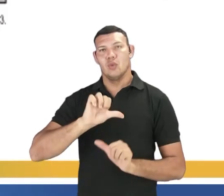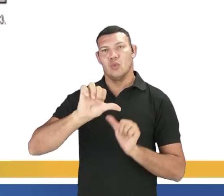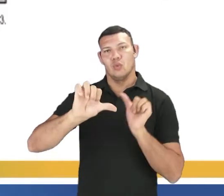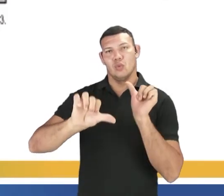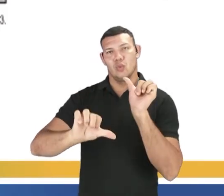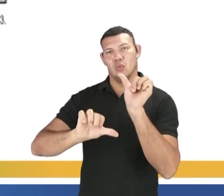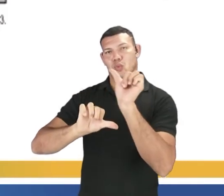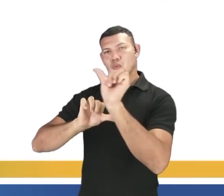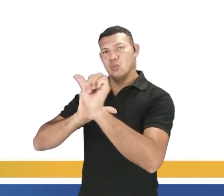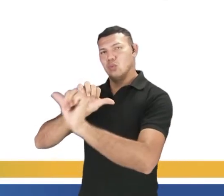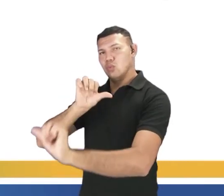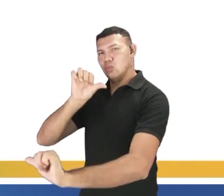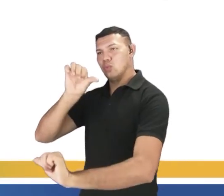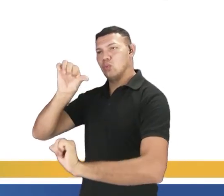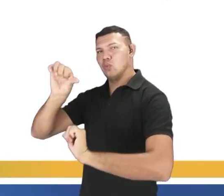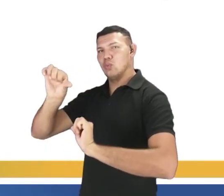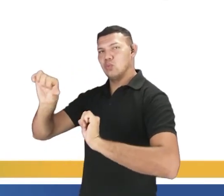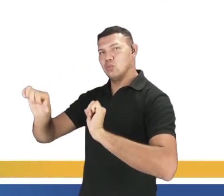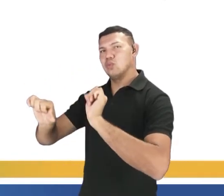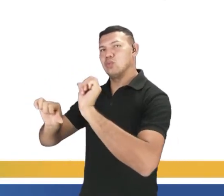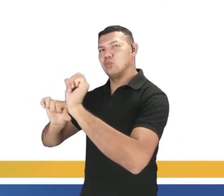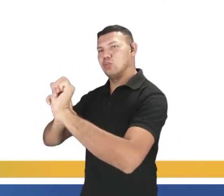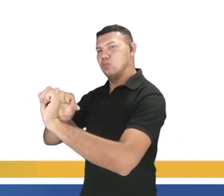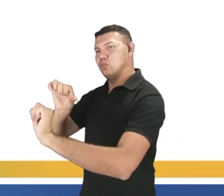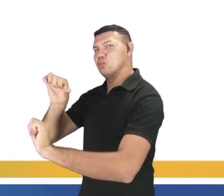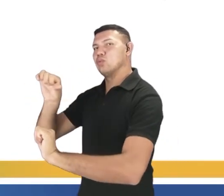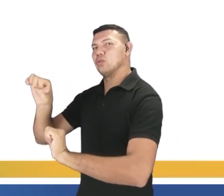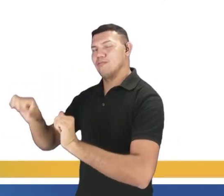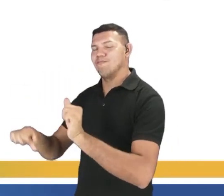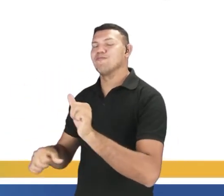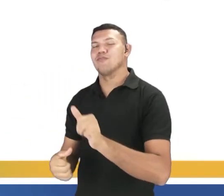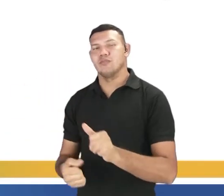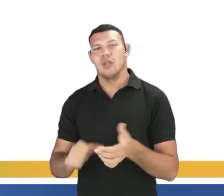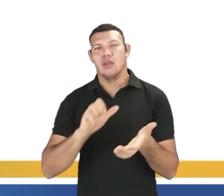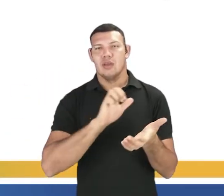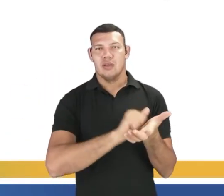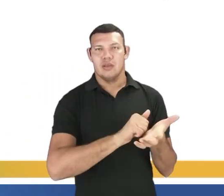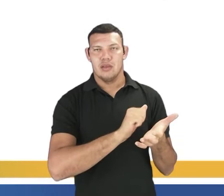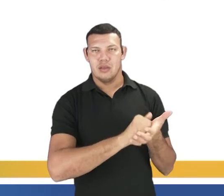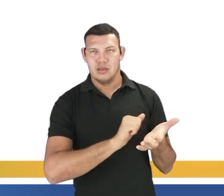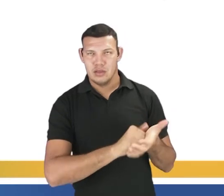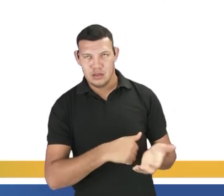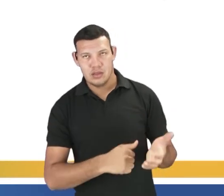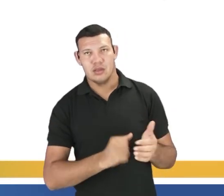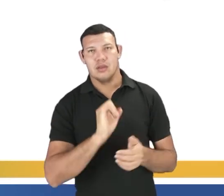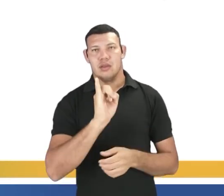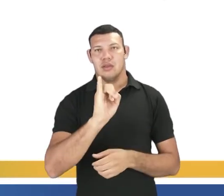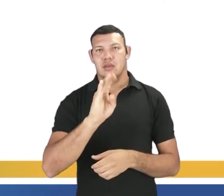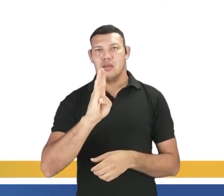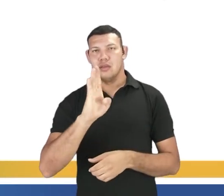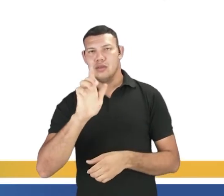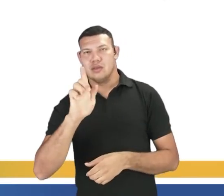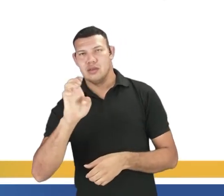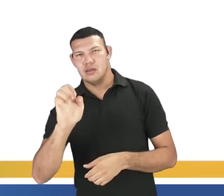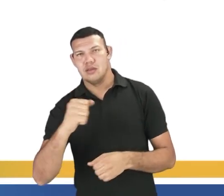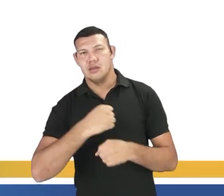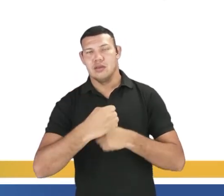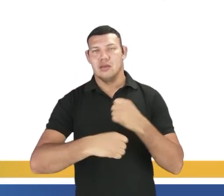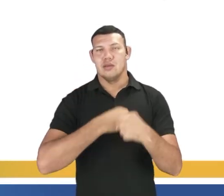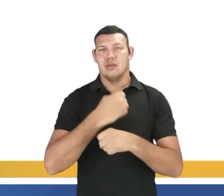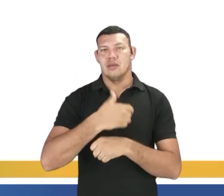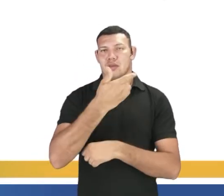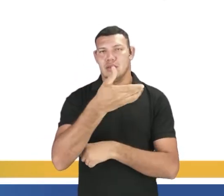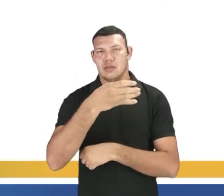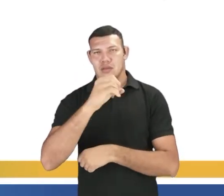56% e a rural 44%. Isso aí é uma fonte do IBGE, né, de 2010. Aqui